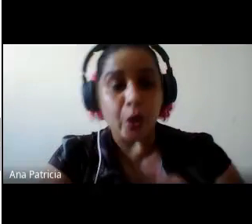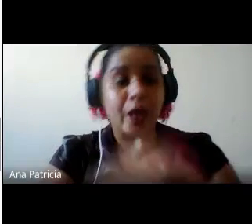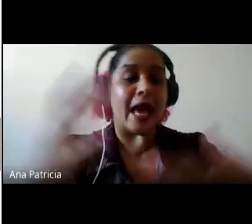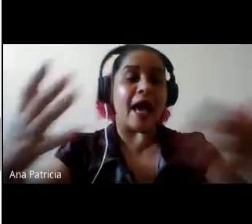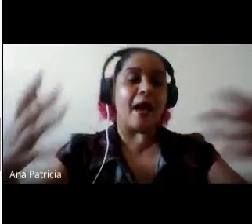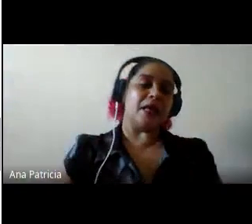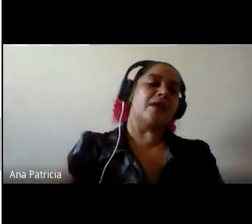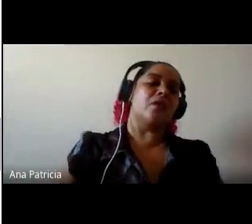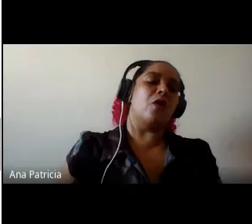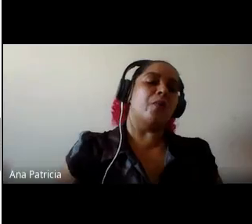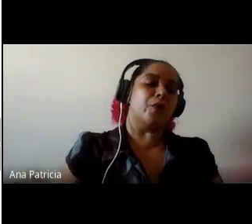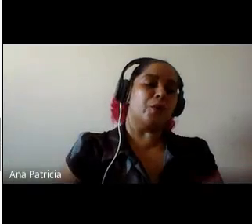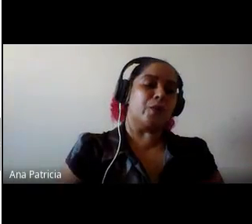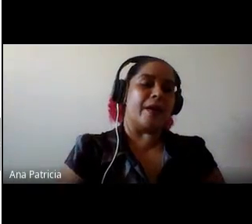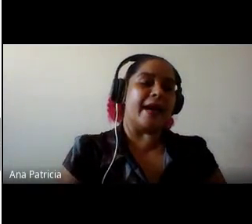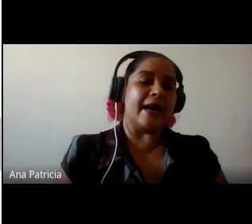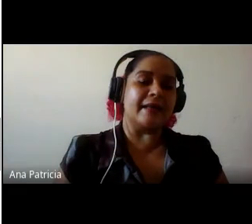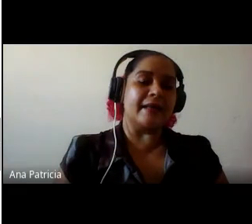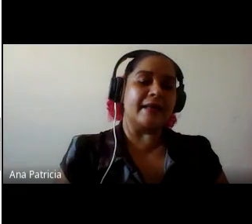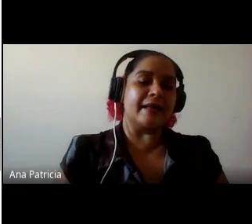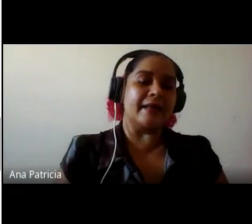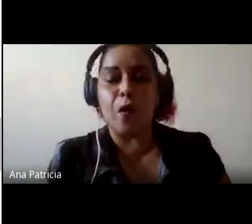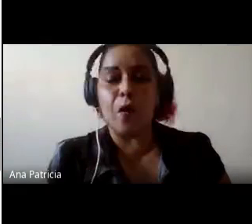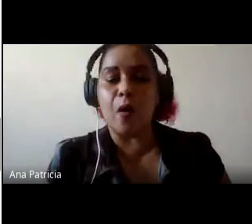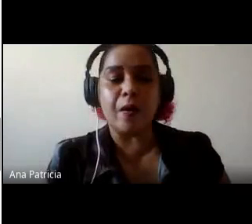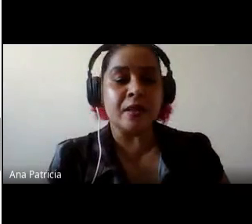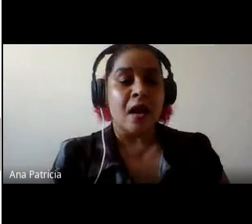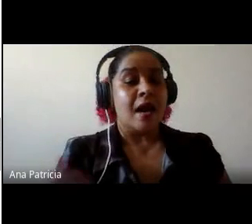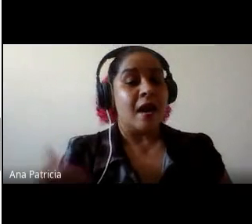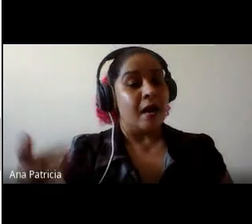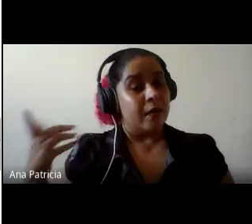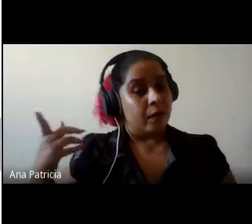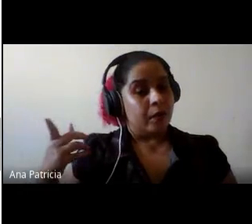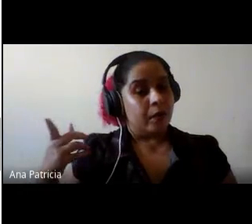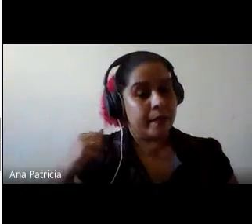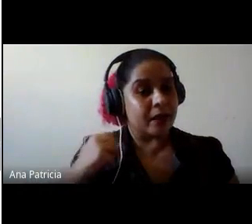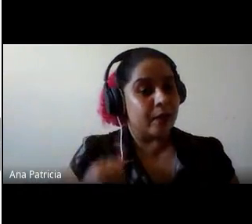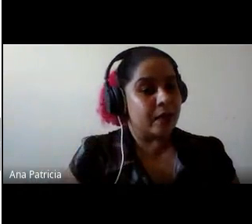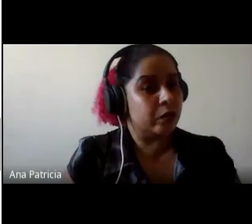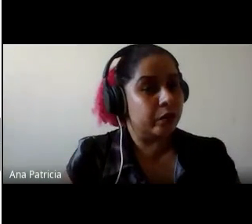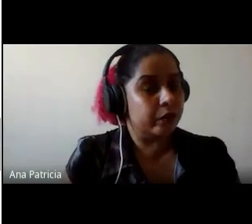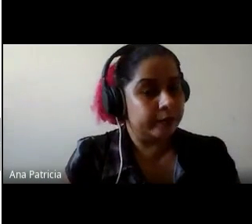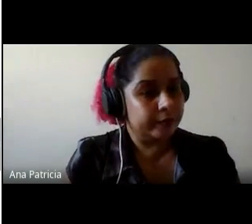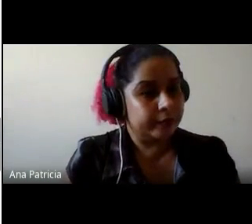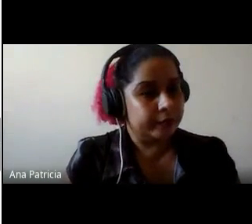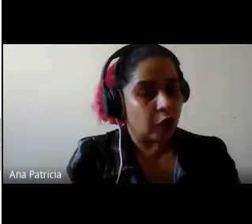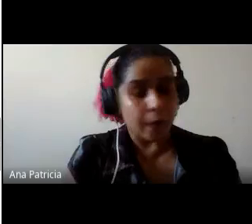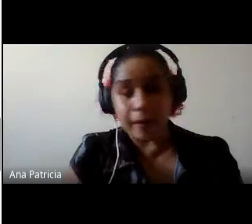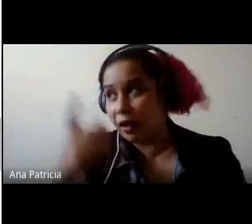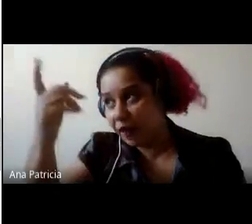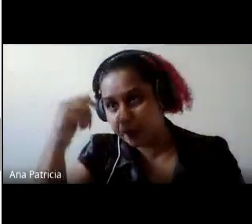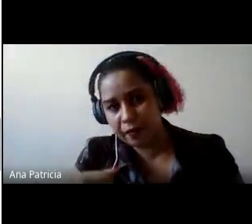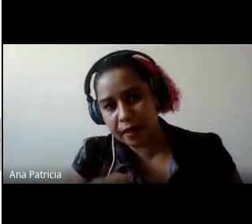Estou lá, passando minhas compras no supermercado, tranquilo, de boas. O embalador é surdo. Como é que eu faço